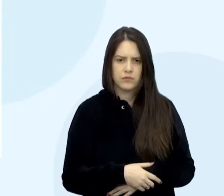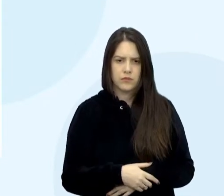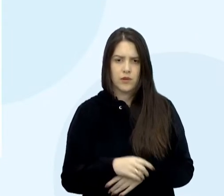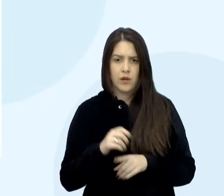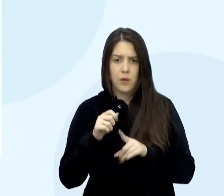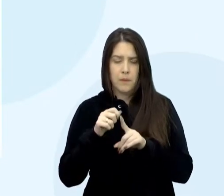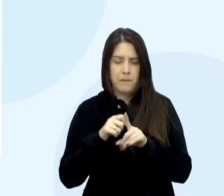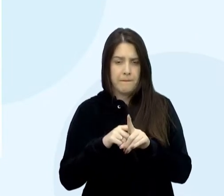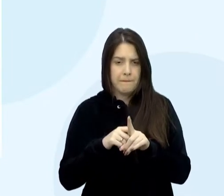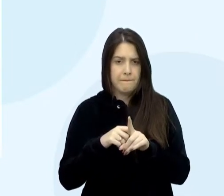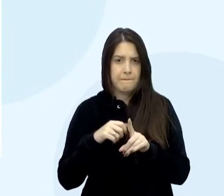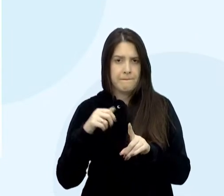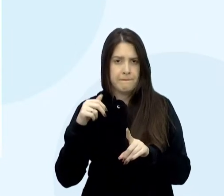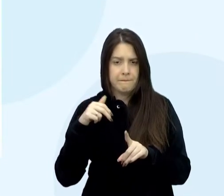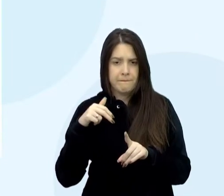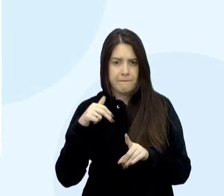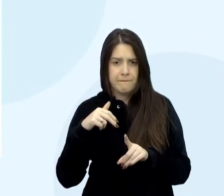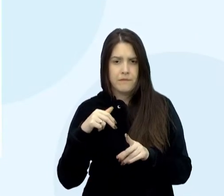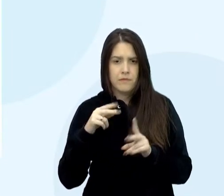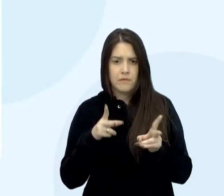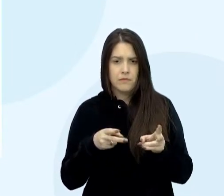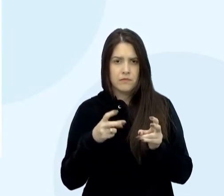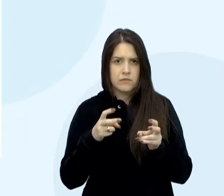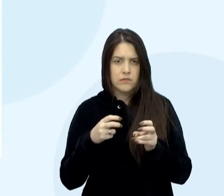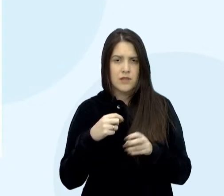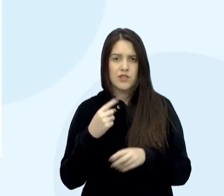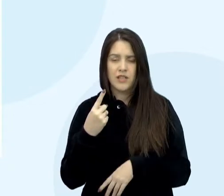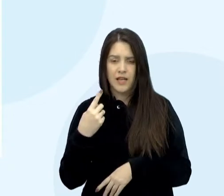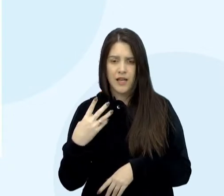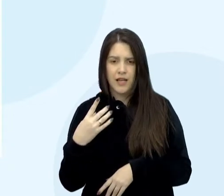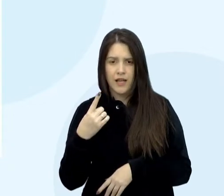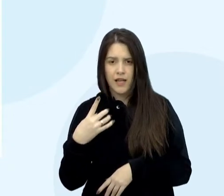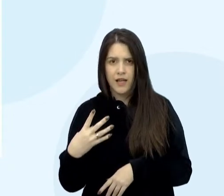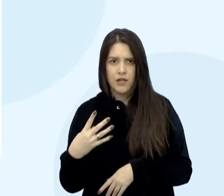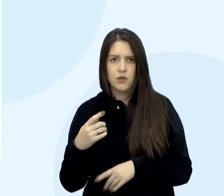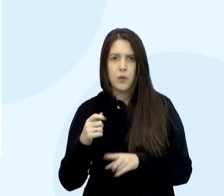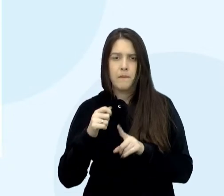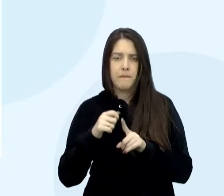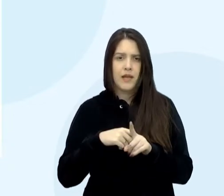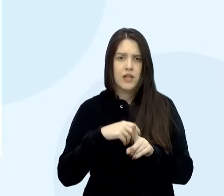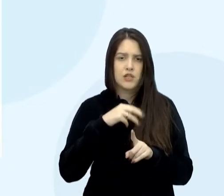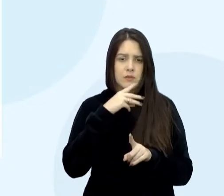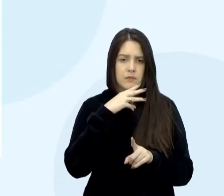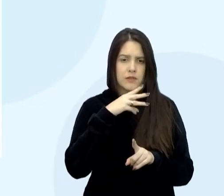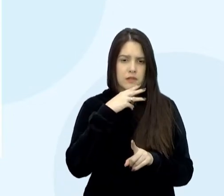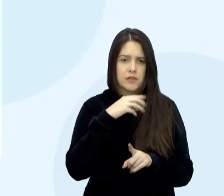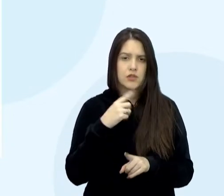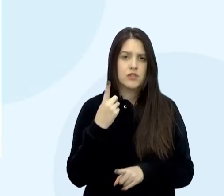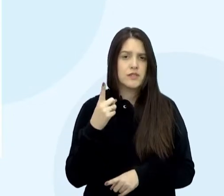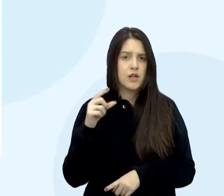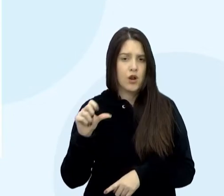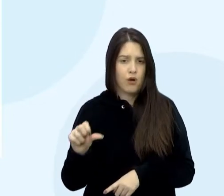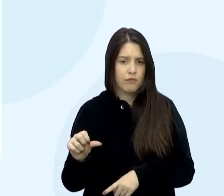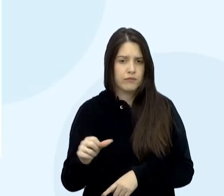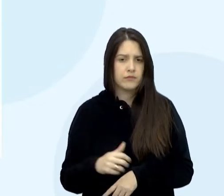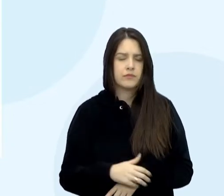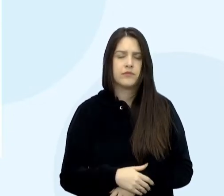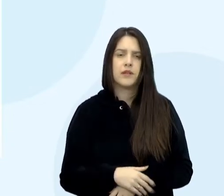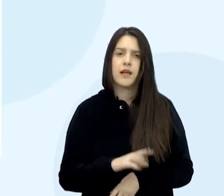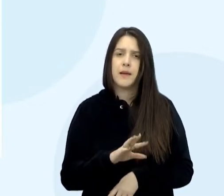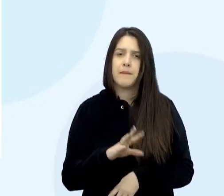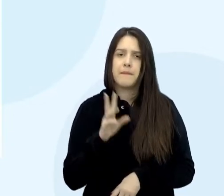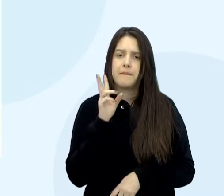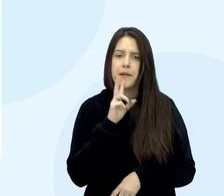houve um consumo de 14 e no mês de março houve um consumo de 19. Lembrando aí